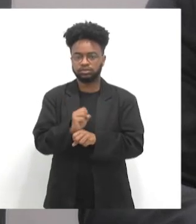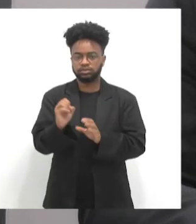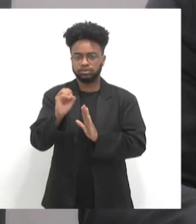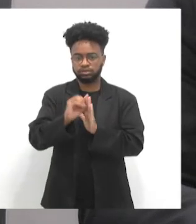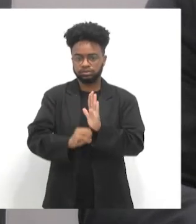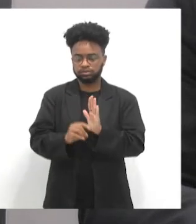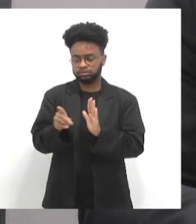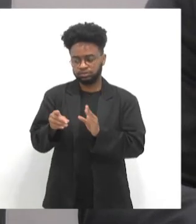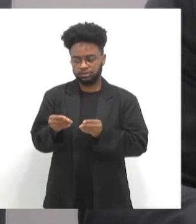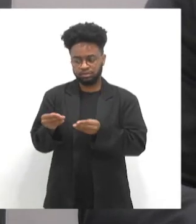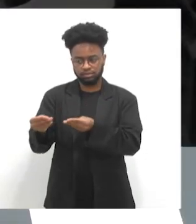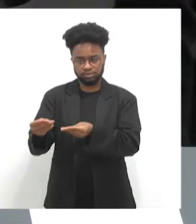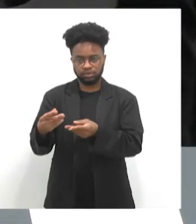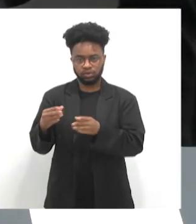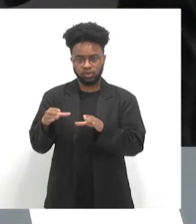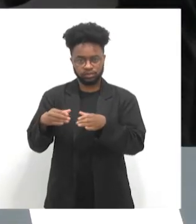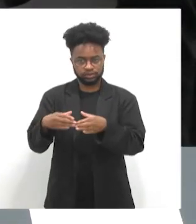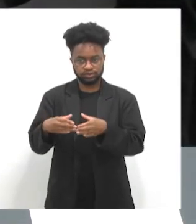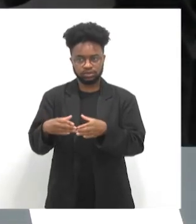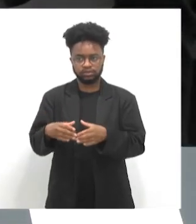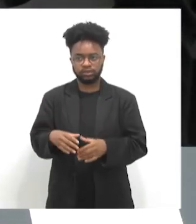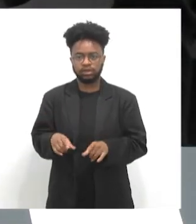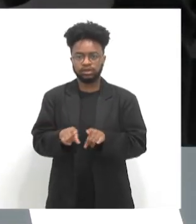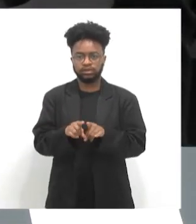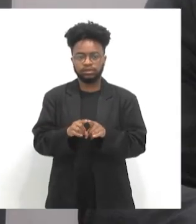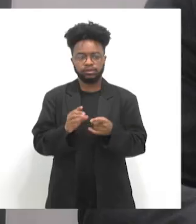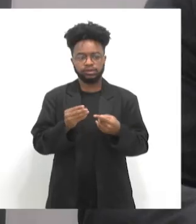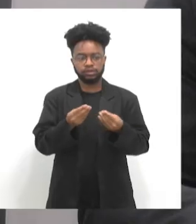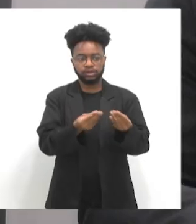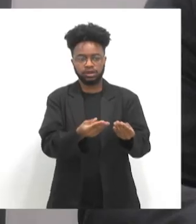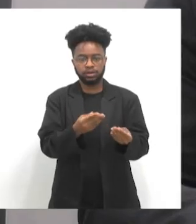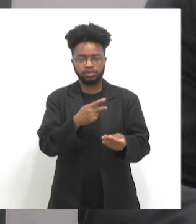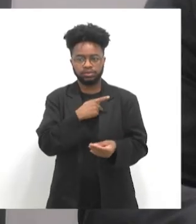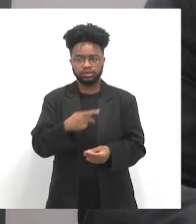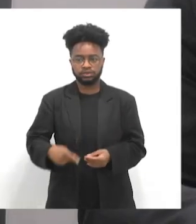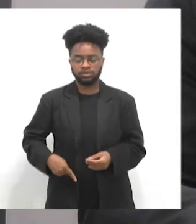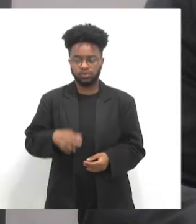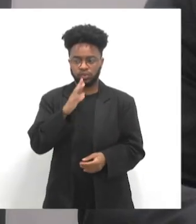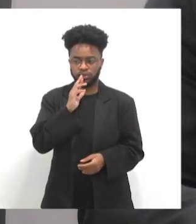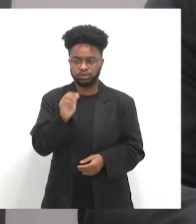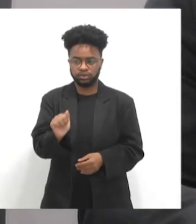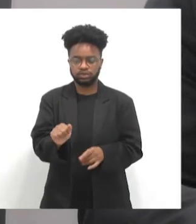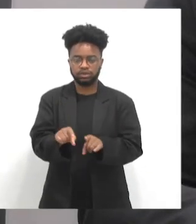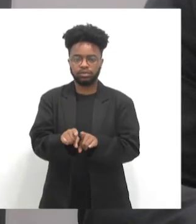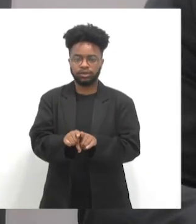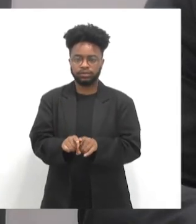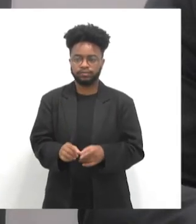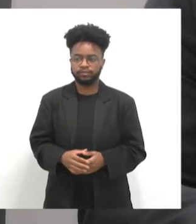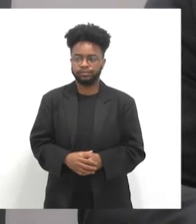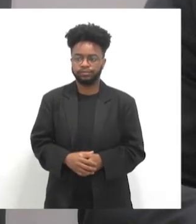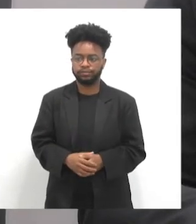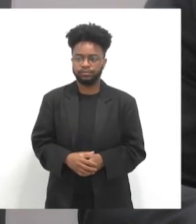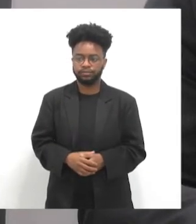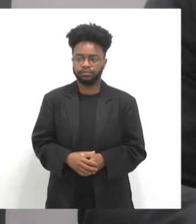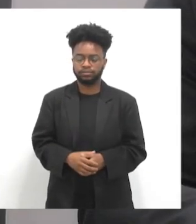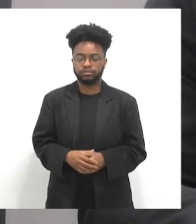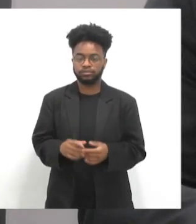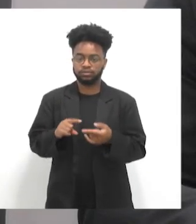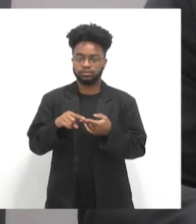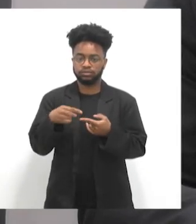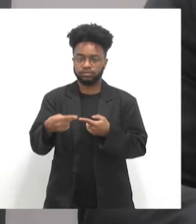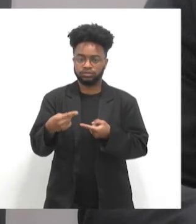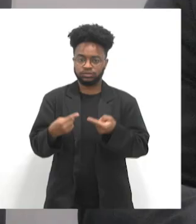Vossa Excelência hoje à comissão. Tá bem. Apresentamos ao nosso presidente Rodrigo Amorim também, evidentemente, e levamos a